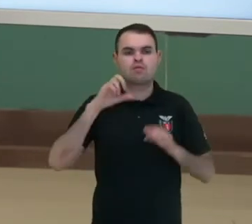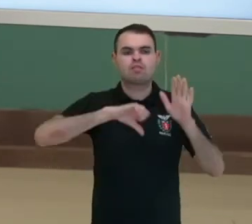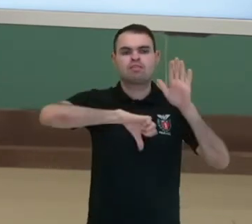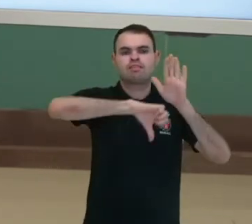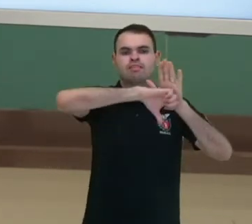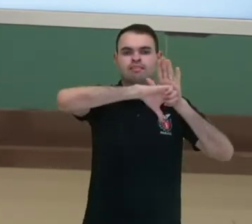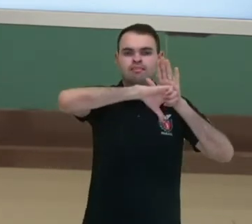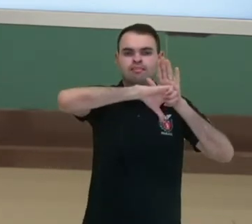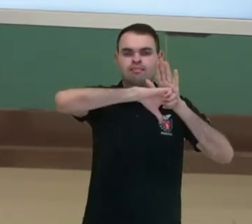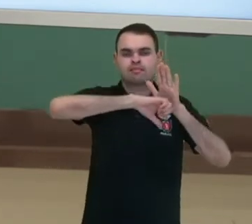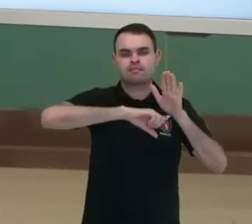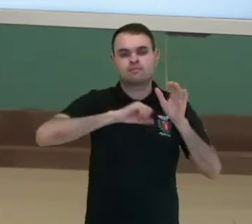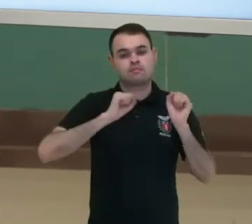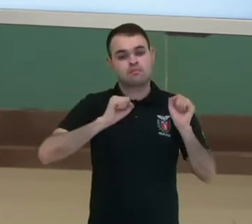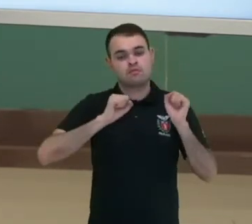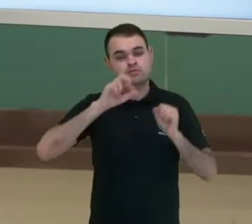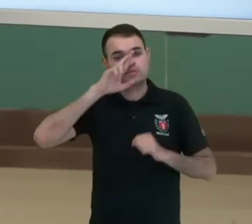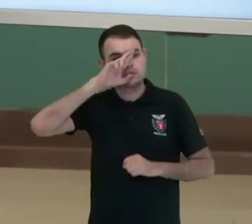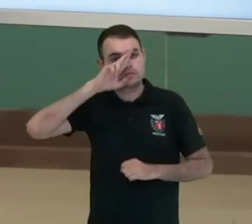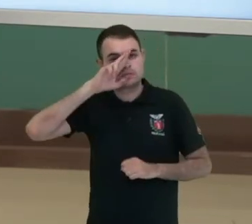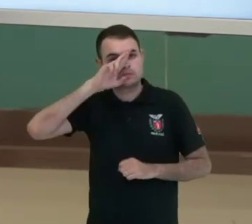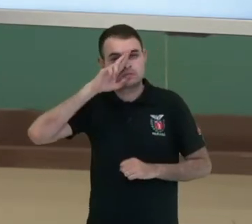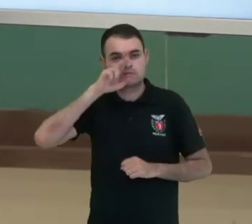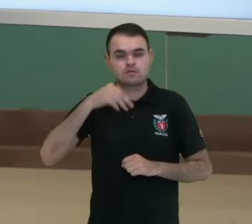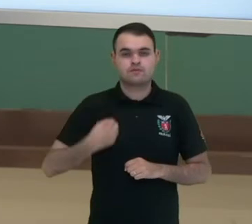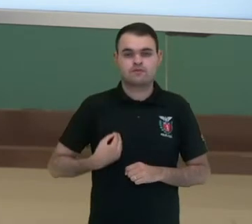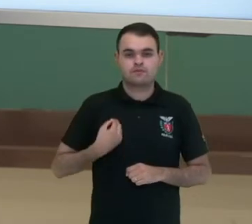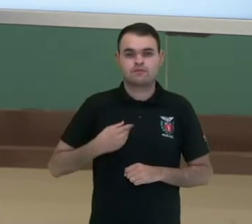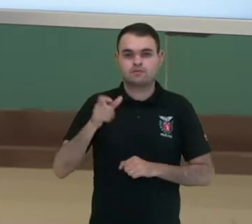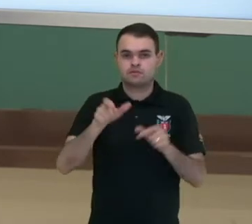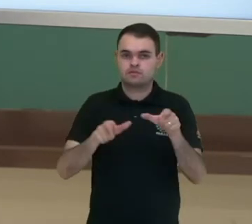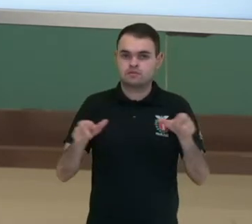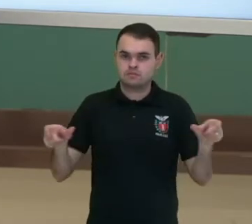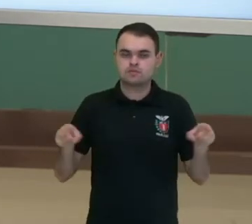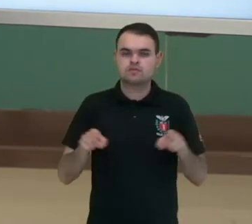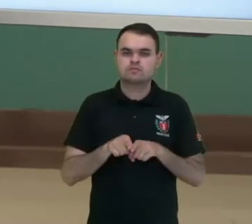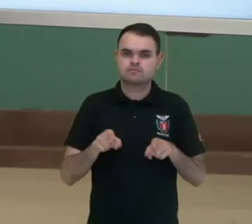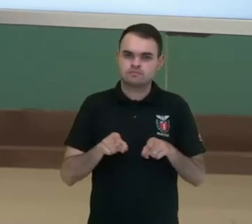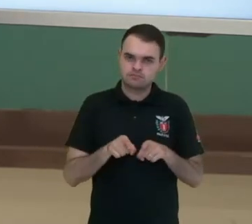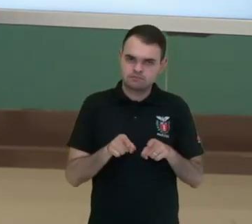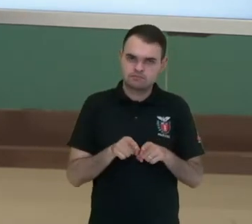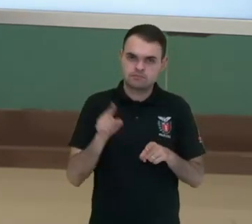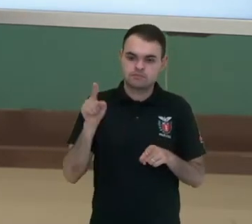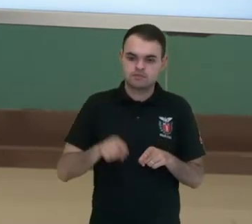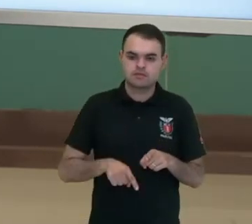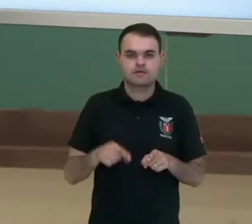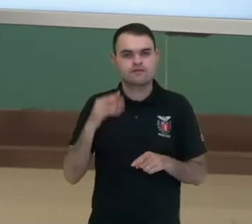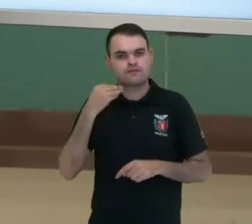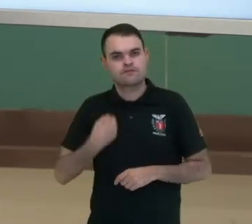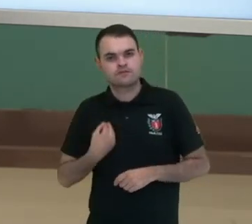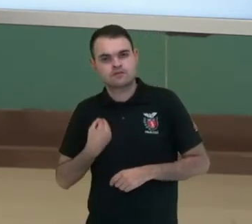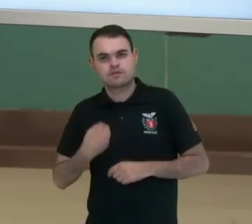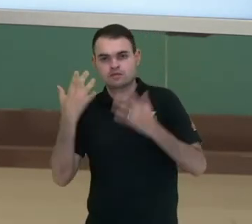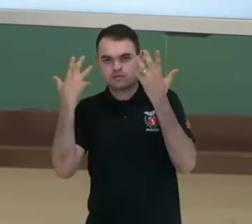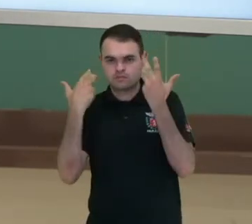pode colocar a vida das pessoas em risco, né, não somente das pessoas, mas a gente viu ali também dos animais e etc.